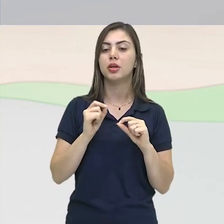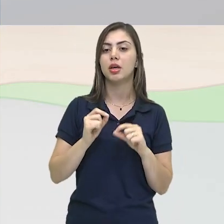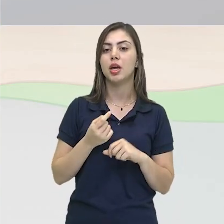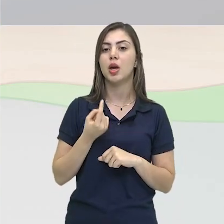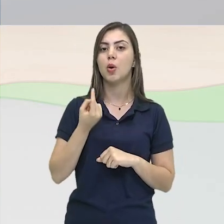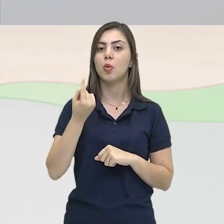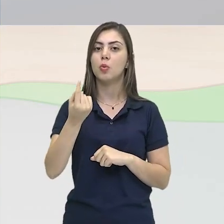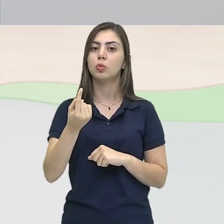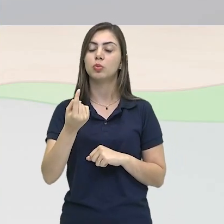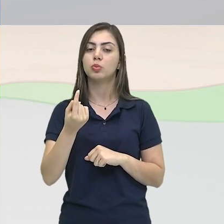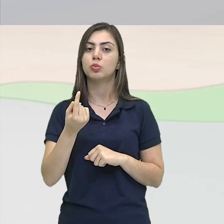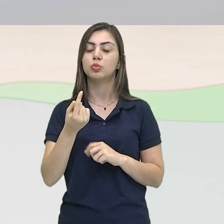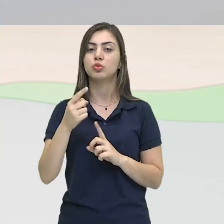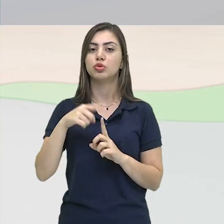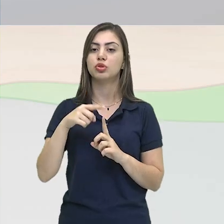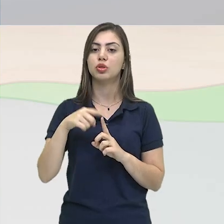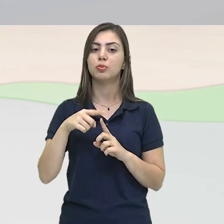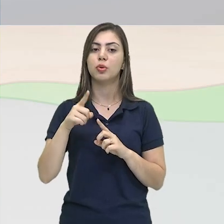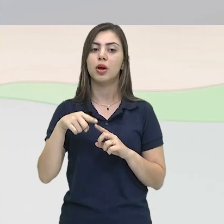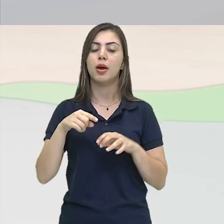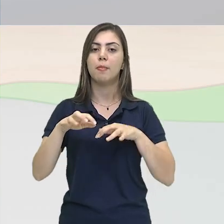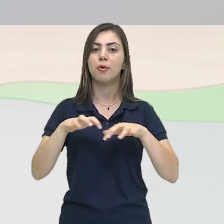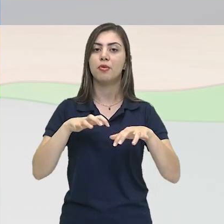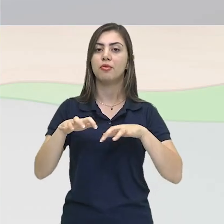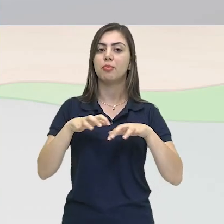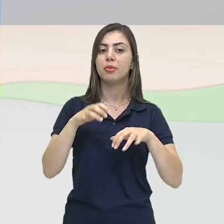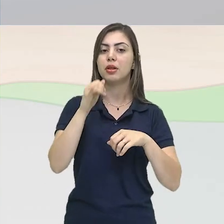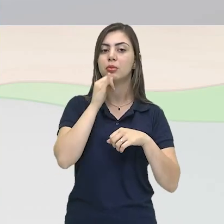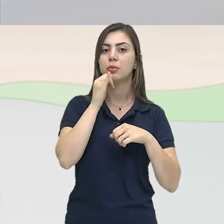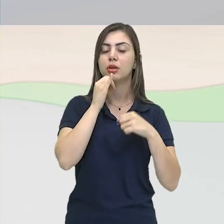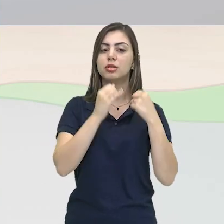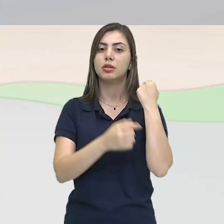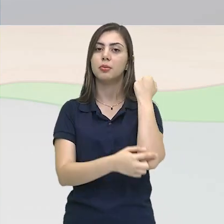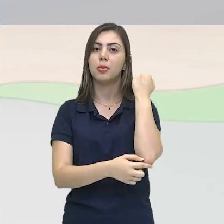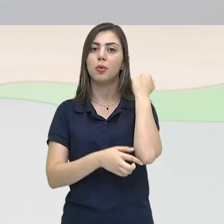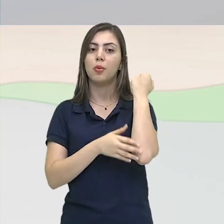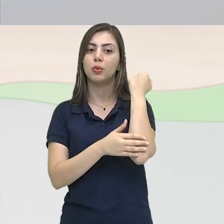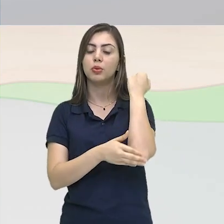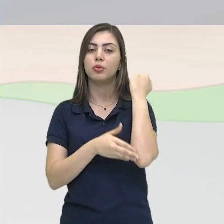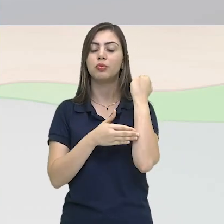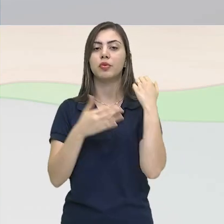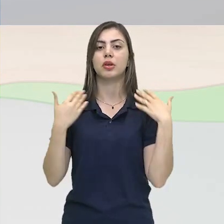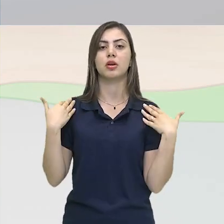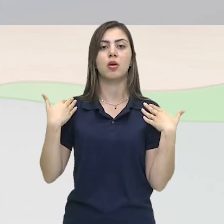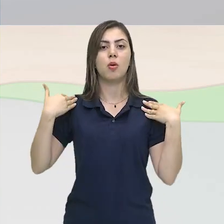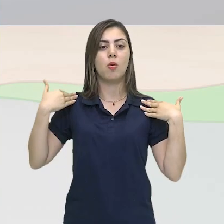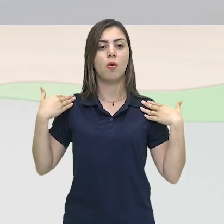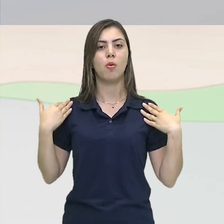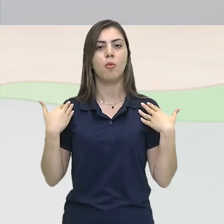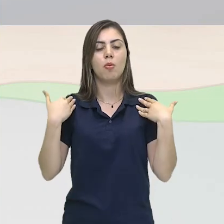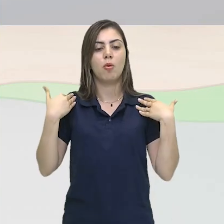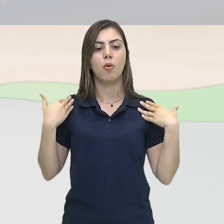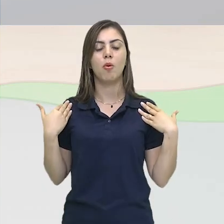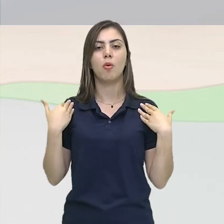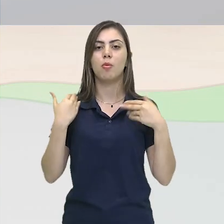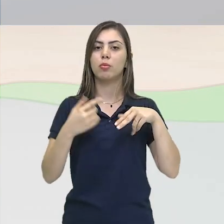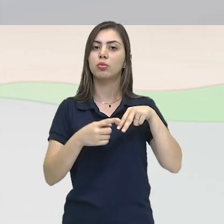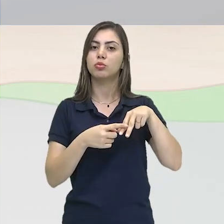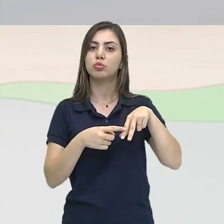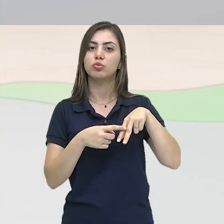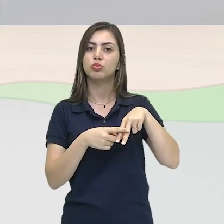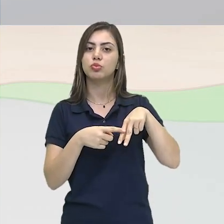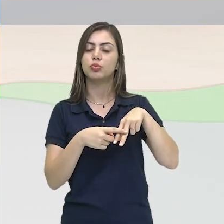que ela é móvel, como dos meus cotovelos, dos meus ombros, do meu